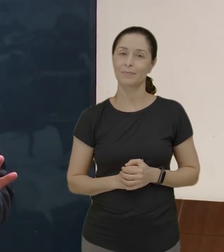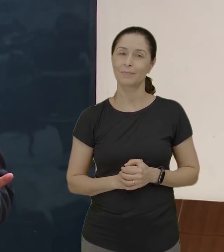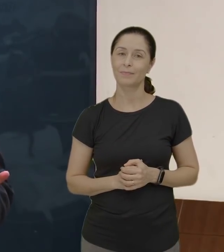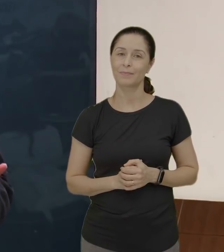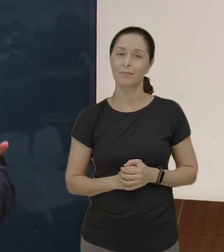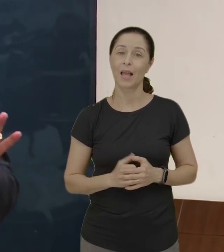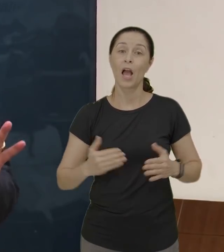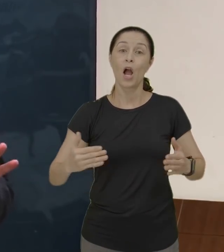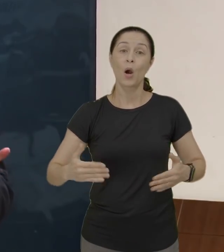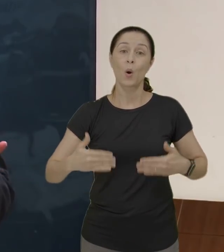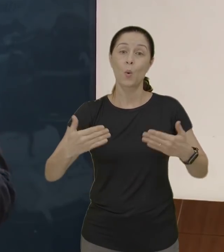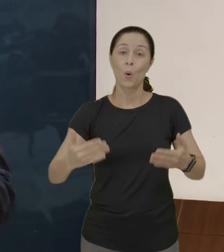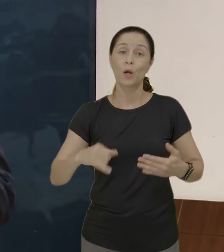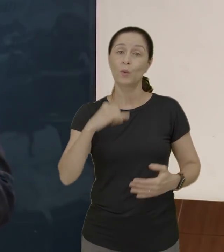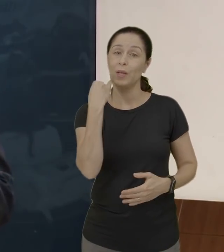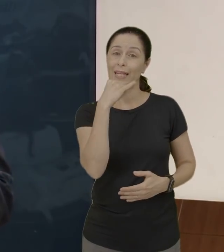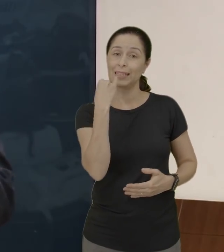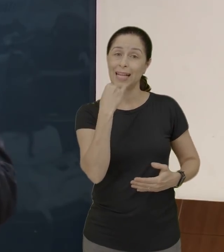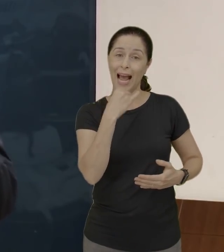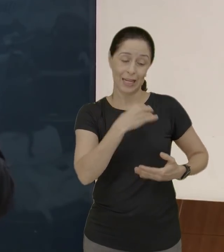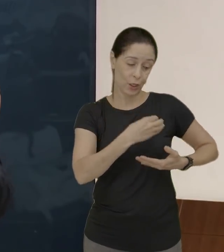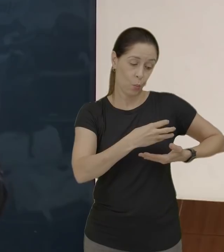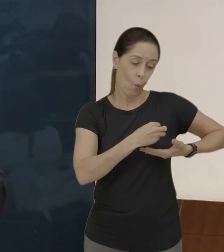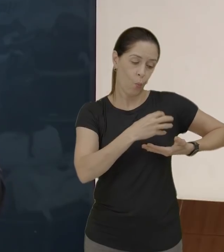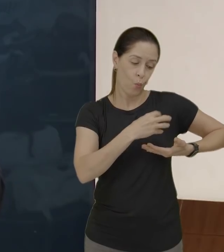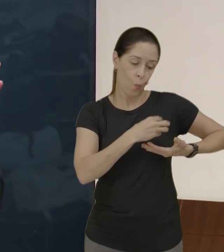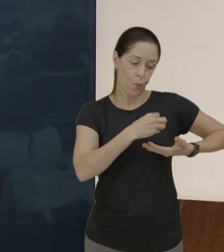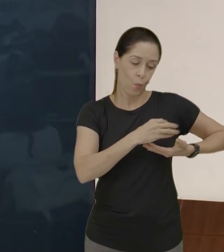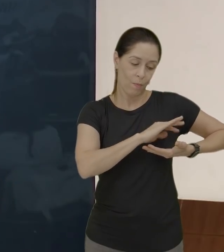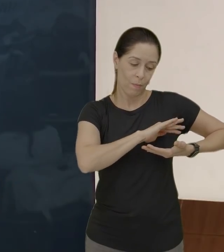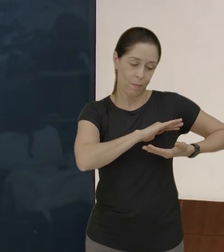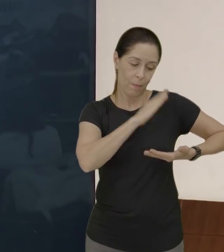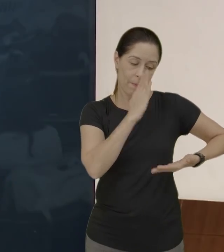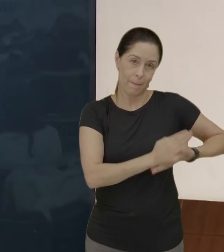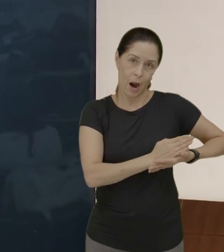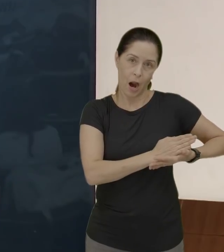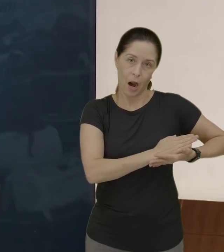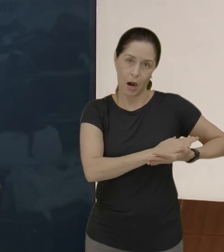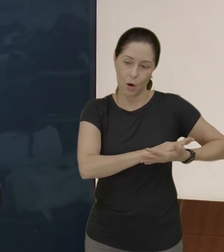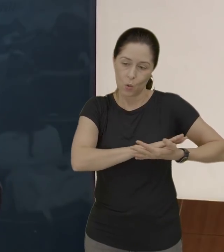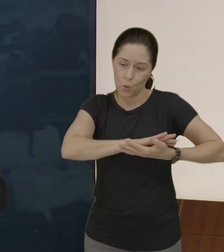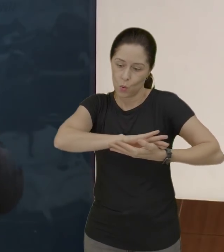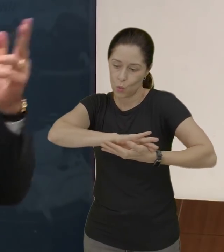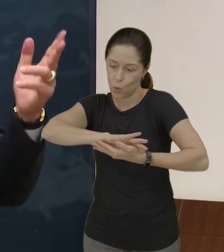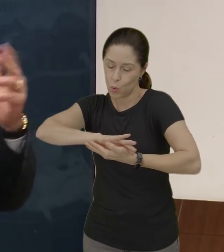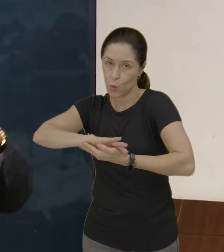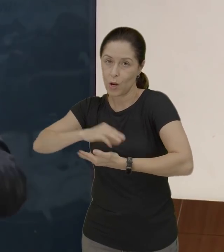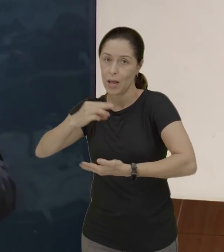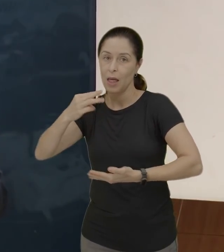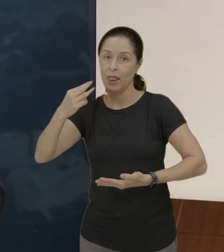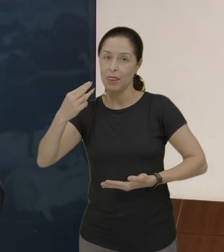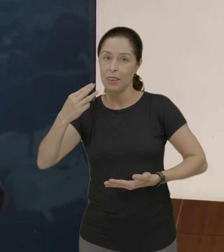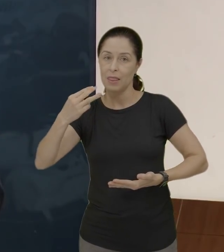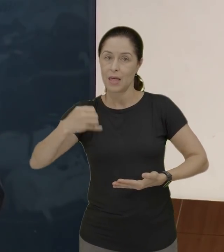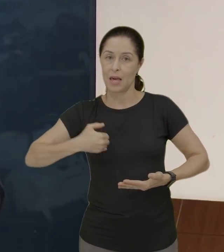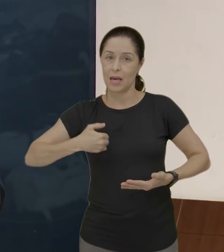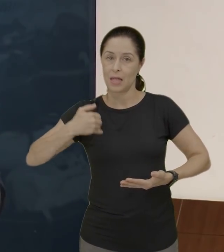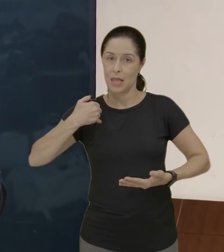Isaac foi desmamado, e na cultura da época se desmamava no 3º ano, quantos anos tem o Ismael